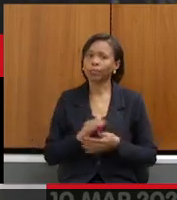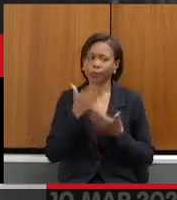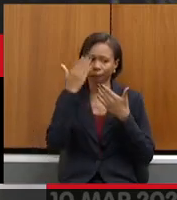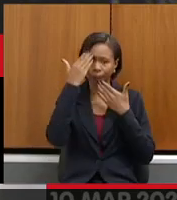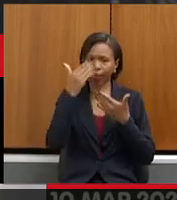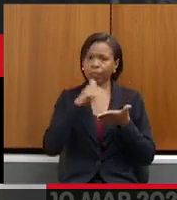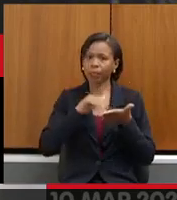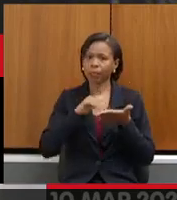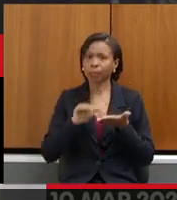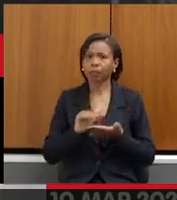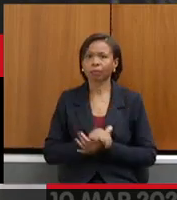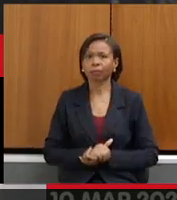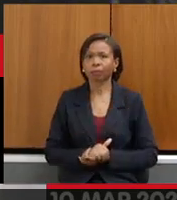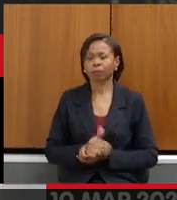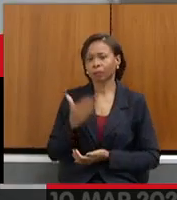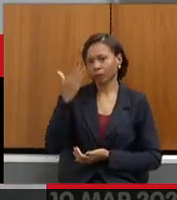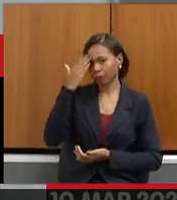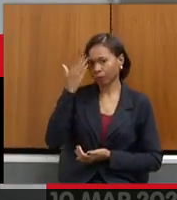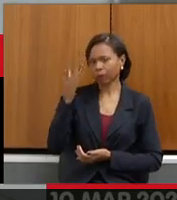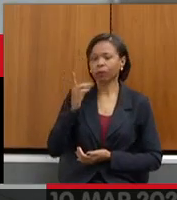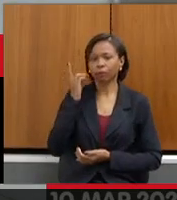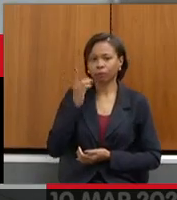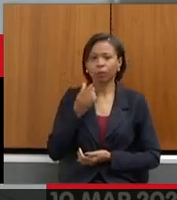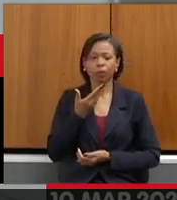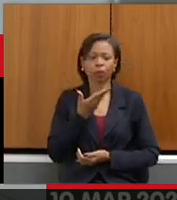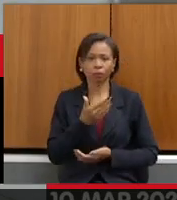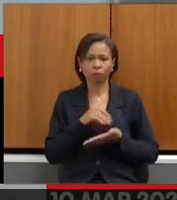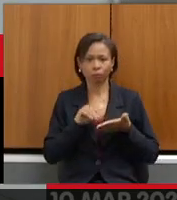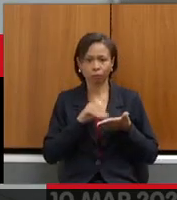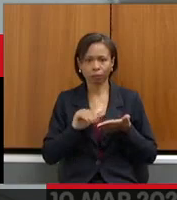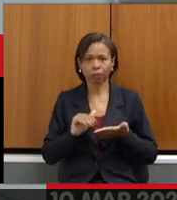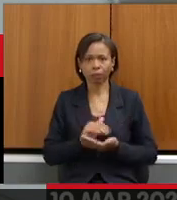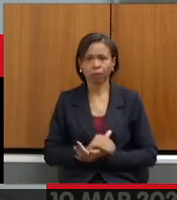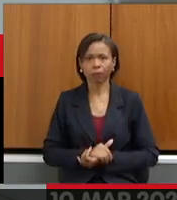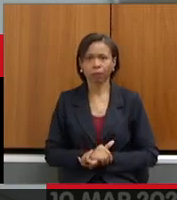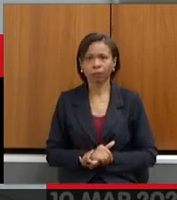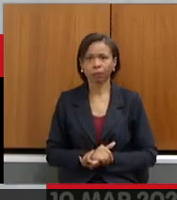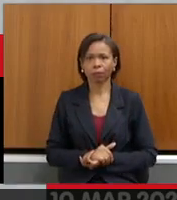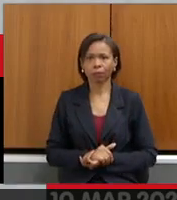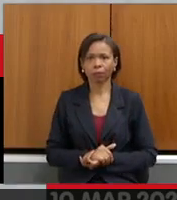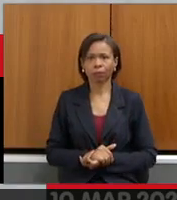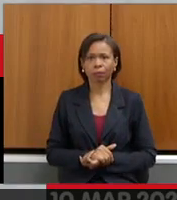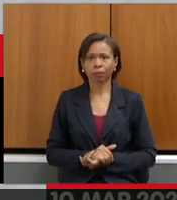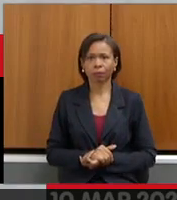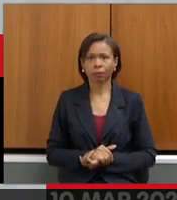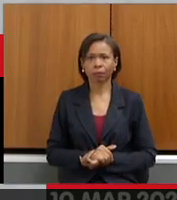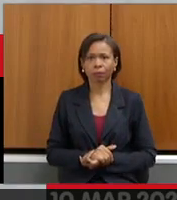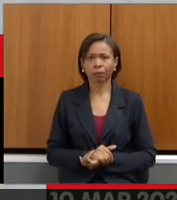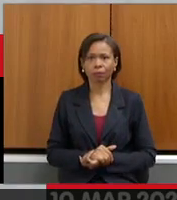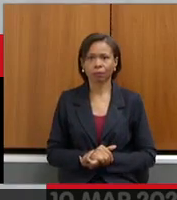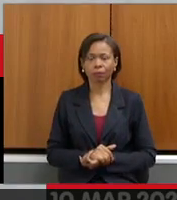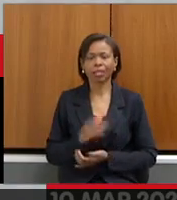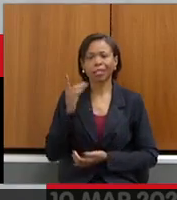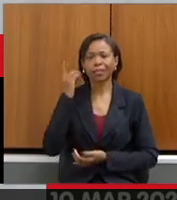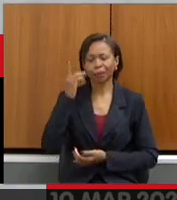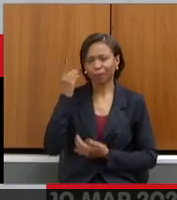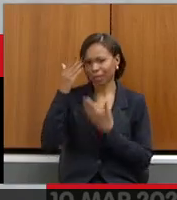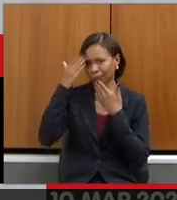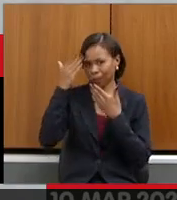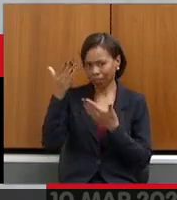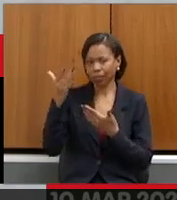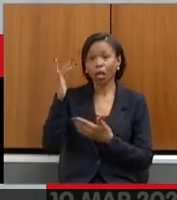secretário Obrigado deputada Rosângela Reis com a palavra secreta a causa do ano oi Google obrigado Deputado